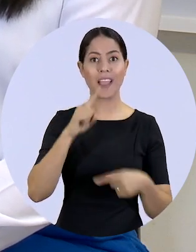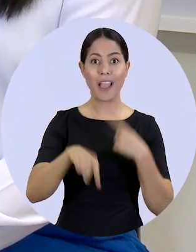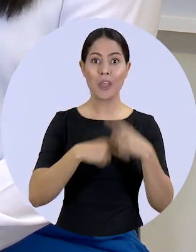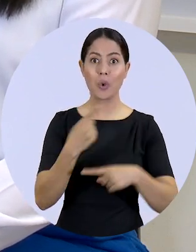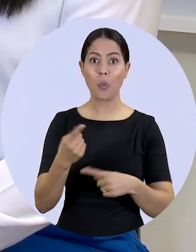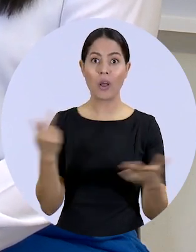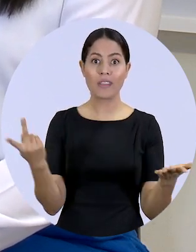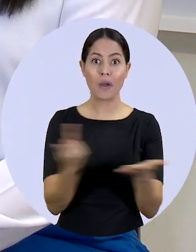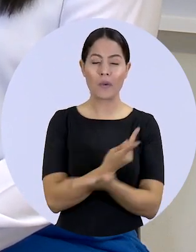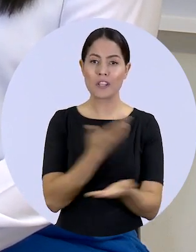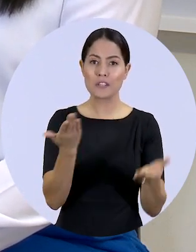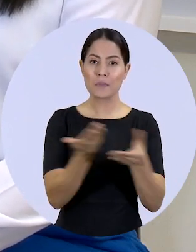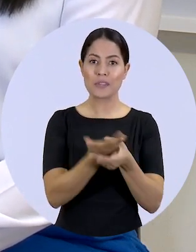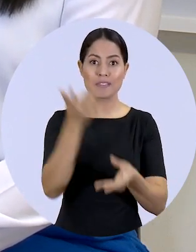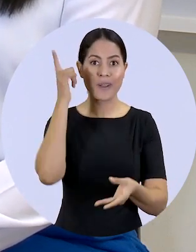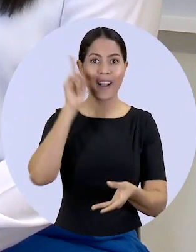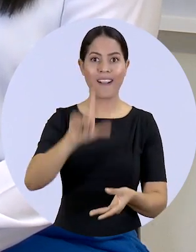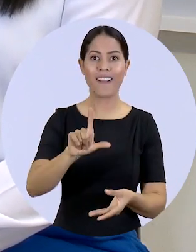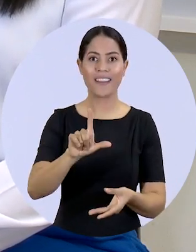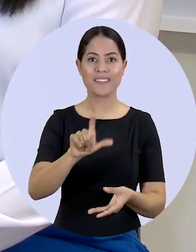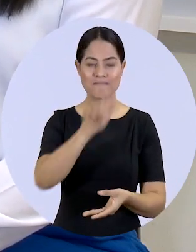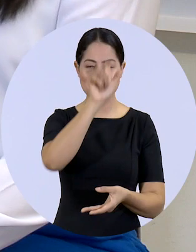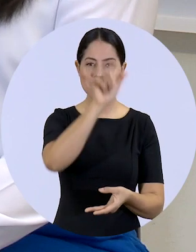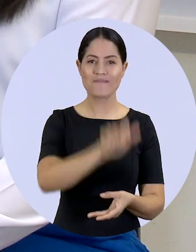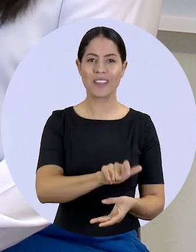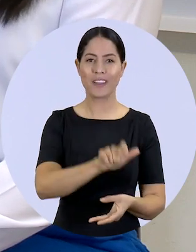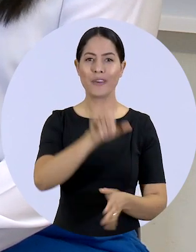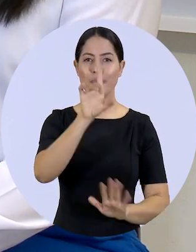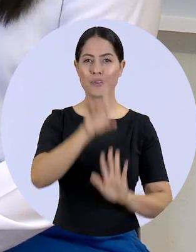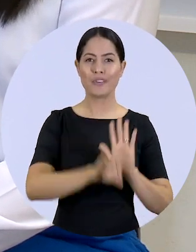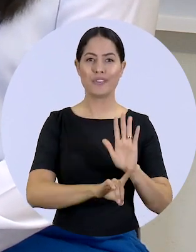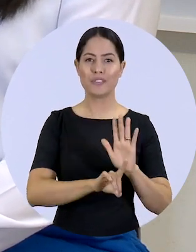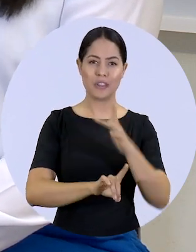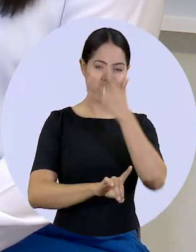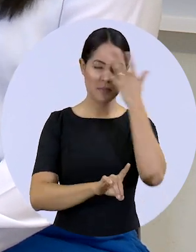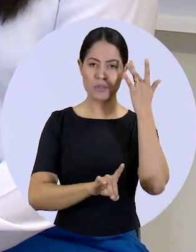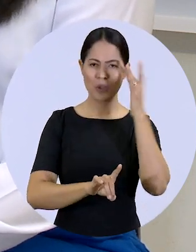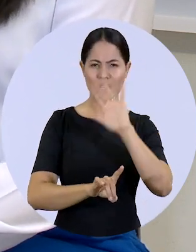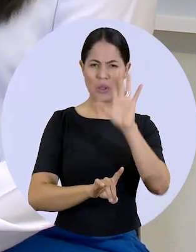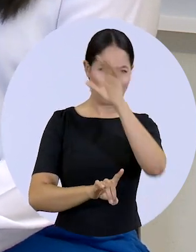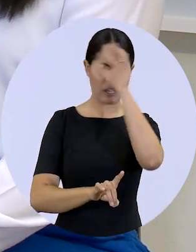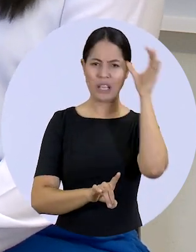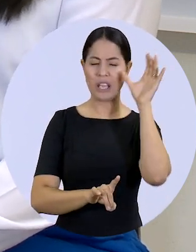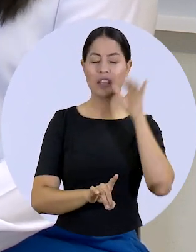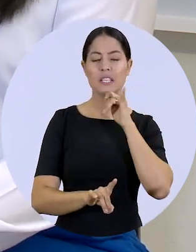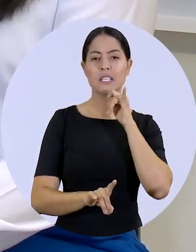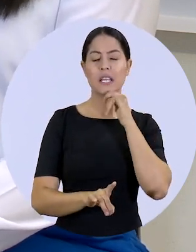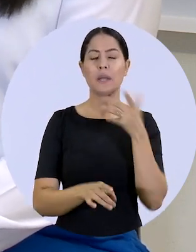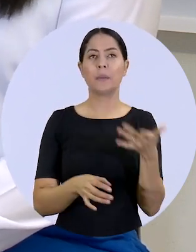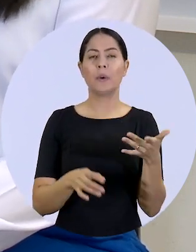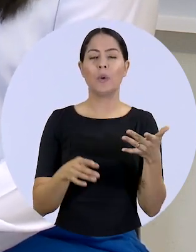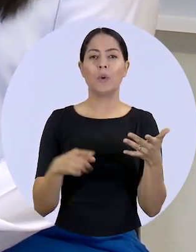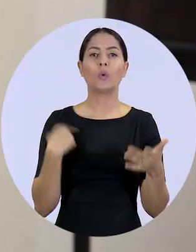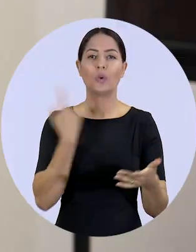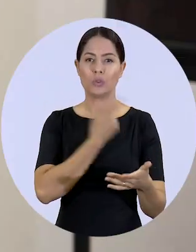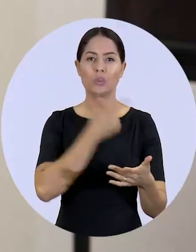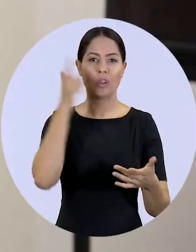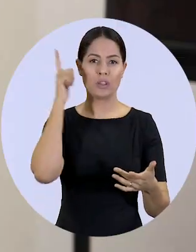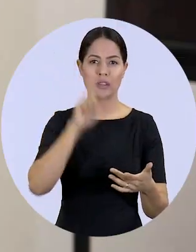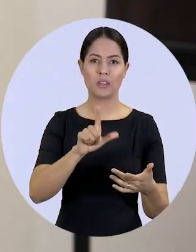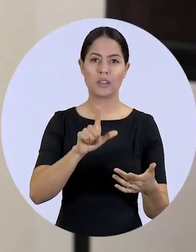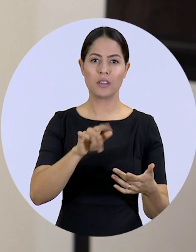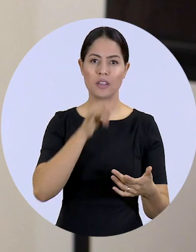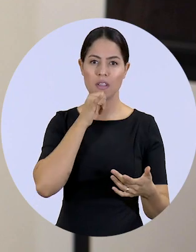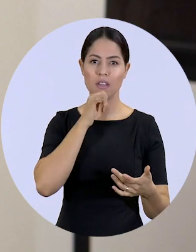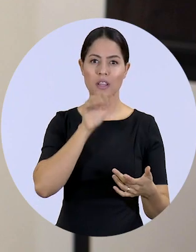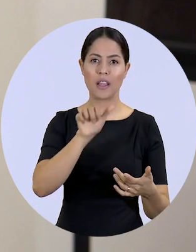ganha uma causa que não está defendendo o direito de um cidadão específico, não é um cliente. Por exemplo, quando nós ganhamos a causa